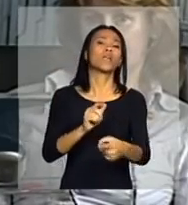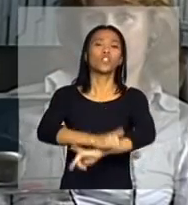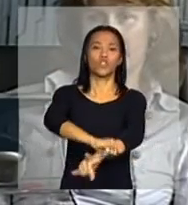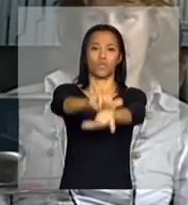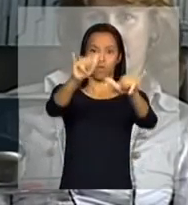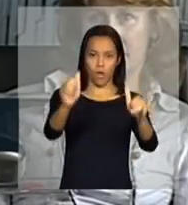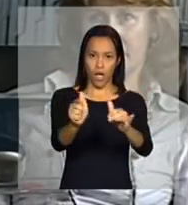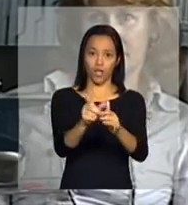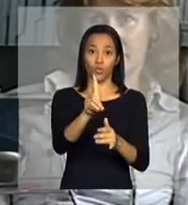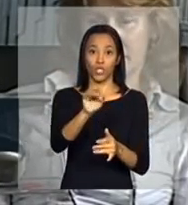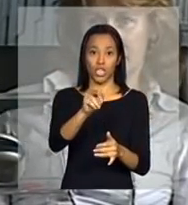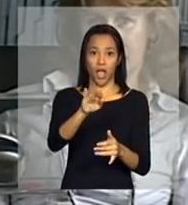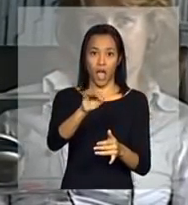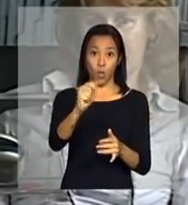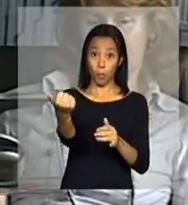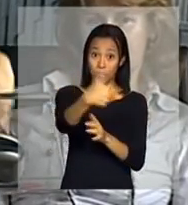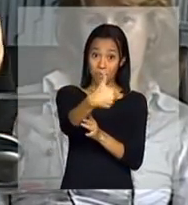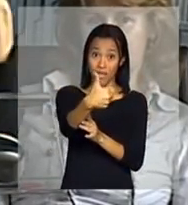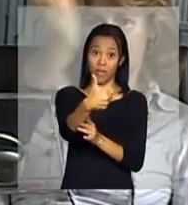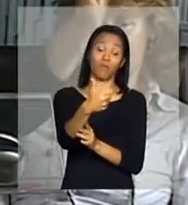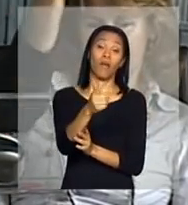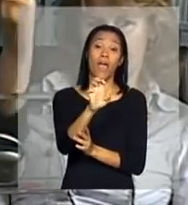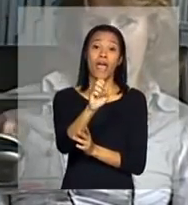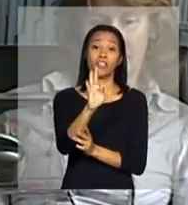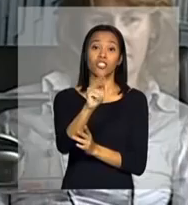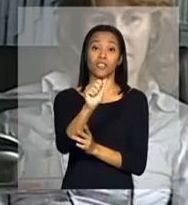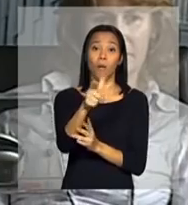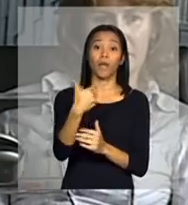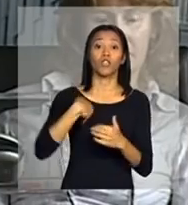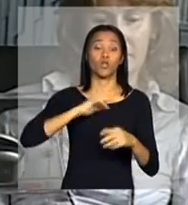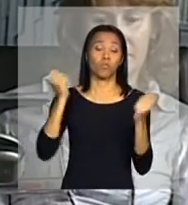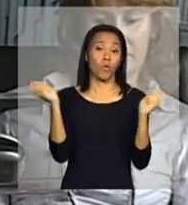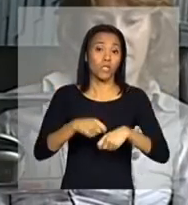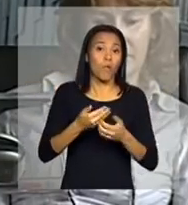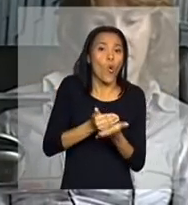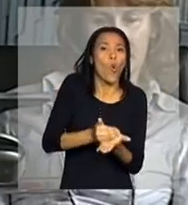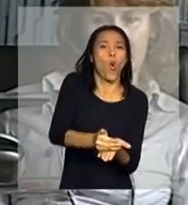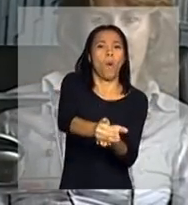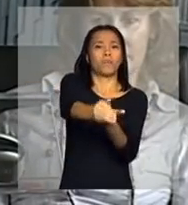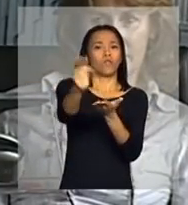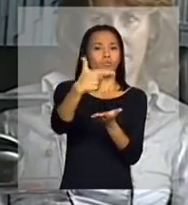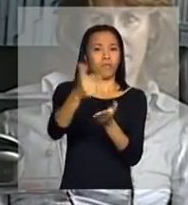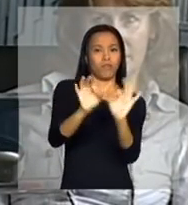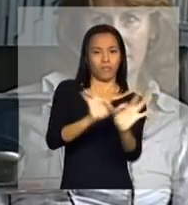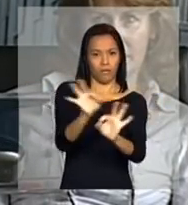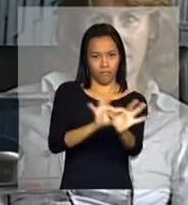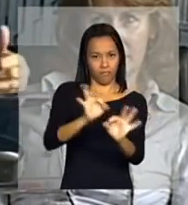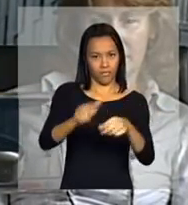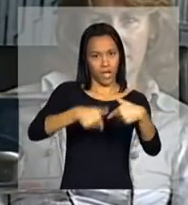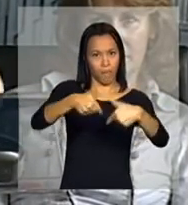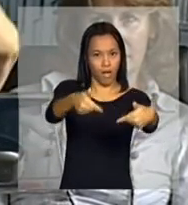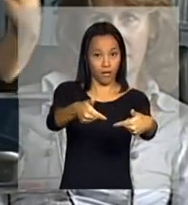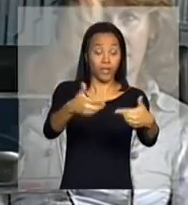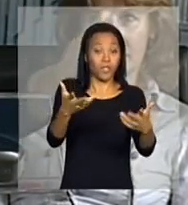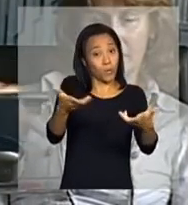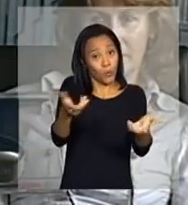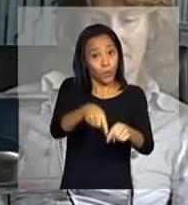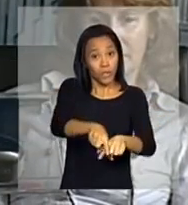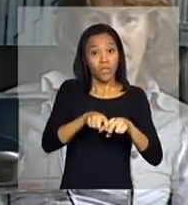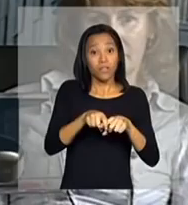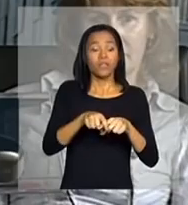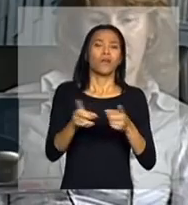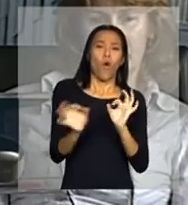no Diário Oficial o primeiro edital para que a gente possa começar, de fato, os primeiros planos de gestão ambiental territorial. E, com isso, estruturar